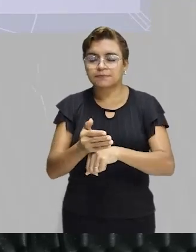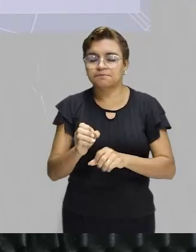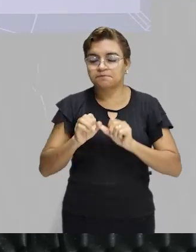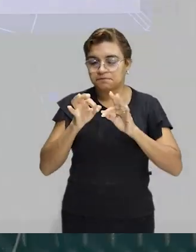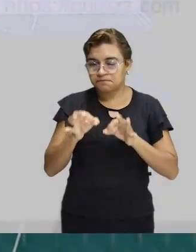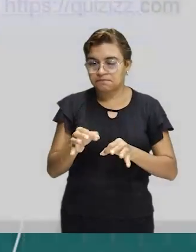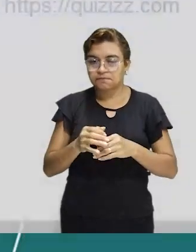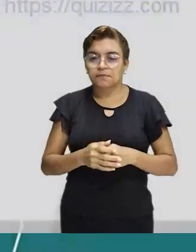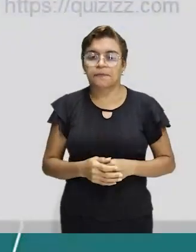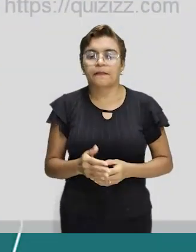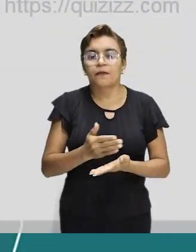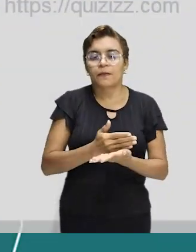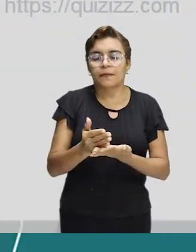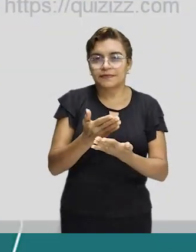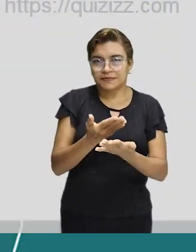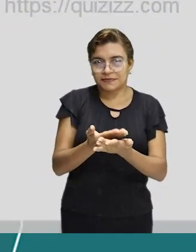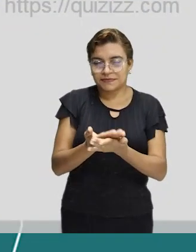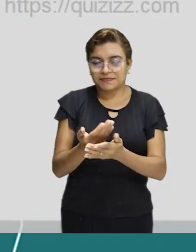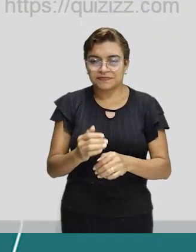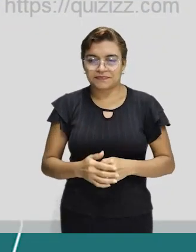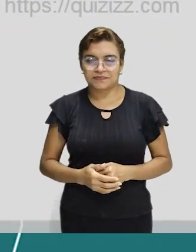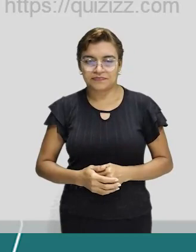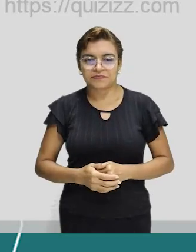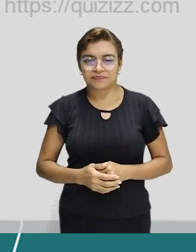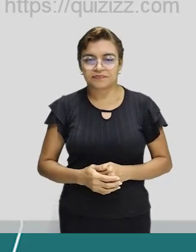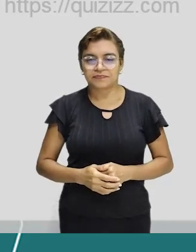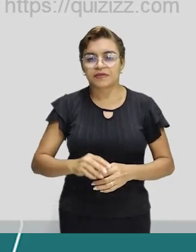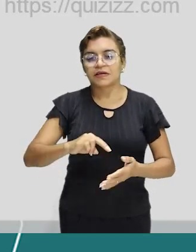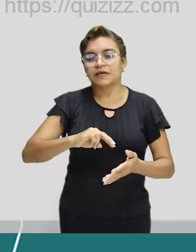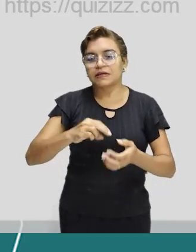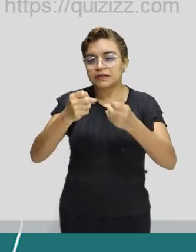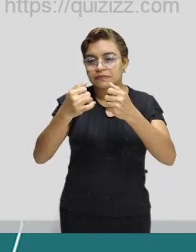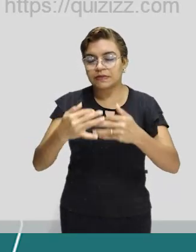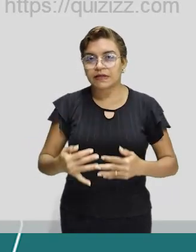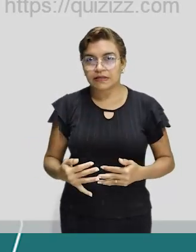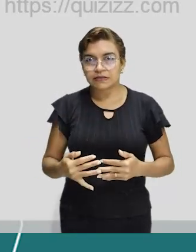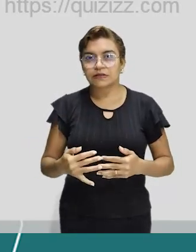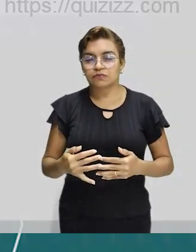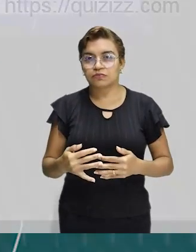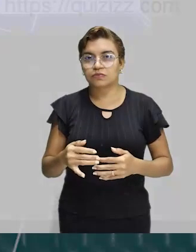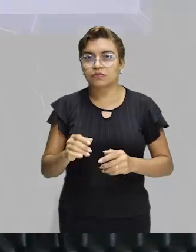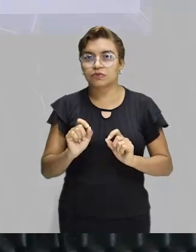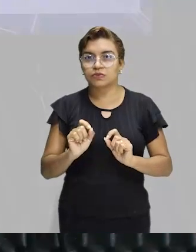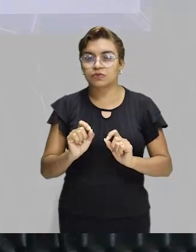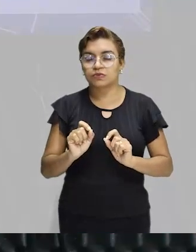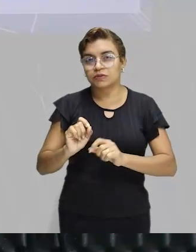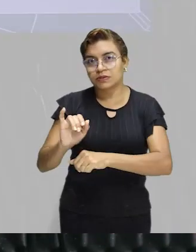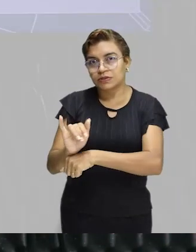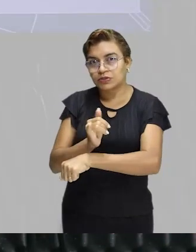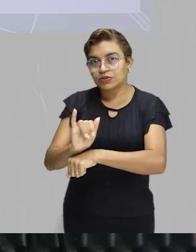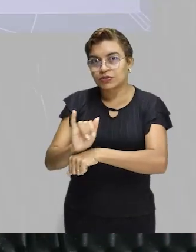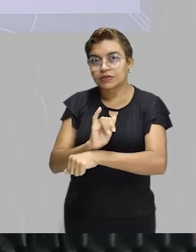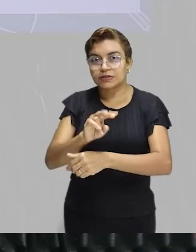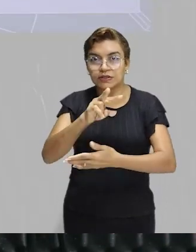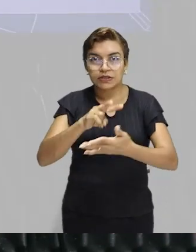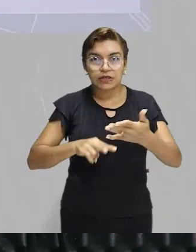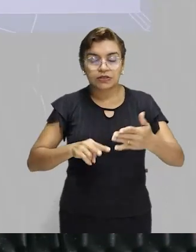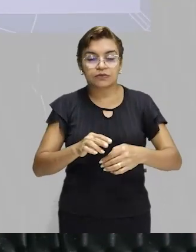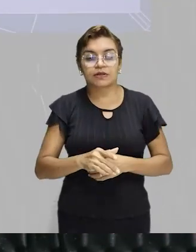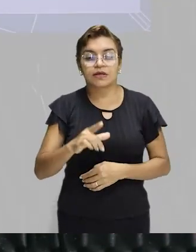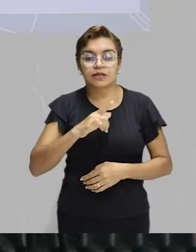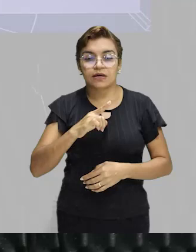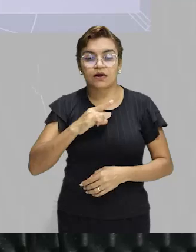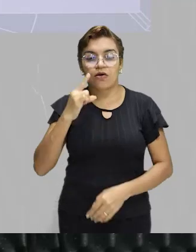iniciar, what are reading strategies? Uma definição bem rápida do que são as estratégias de leitura. Eu tenho aqui,